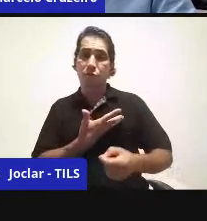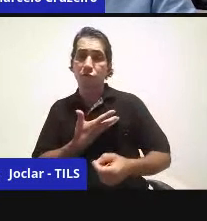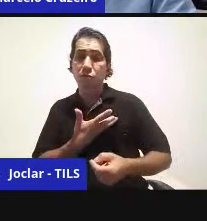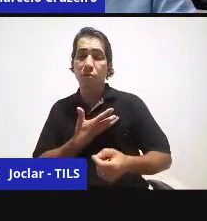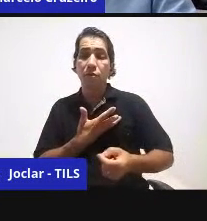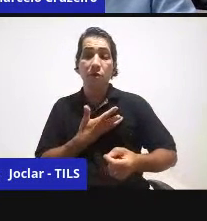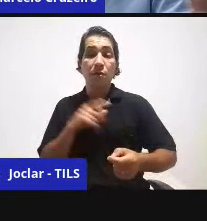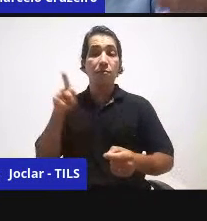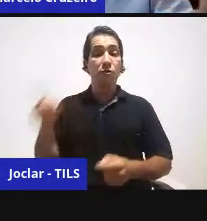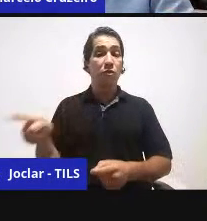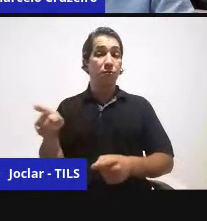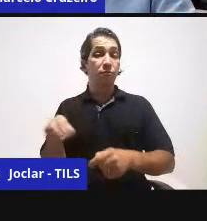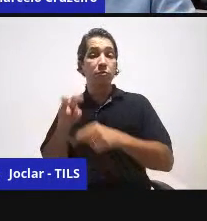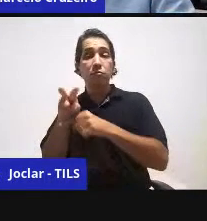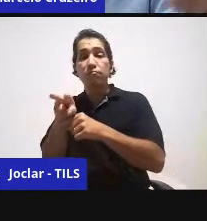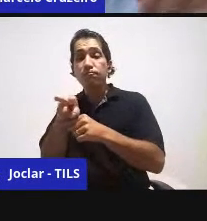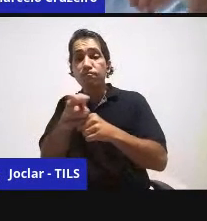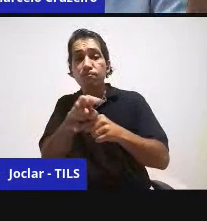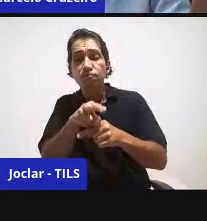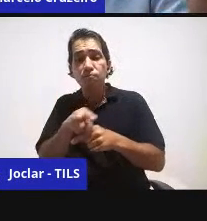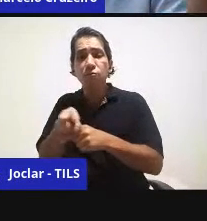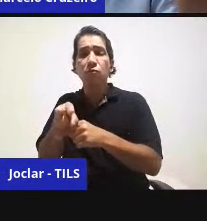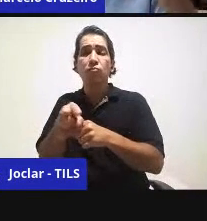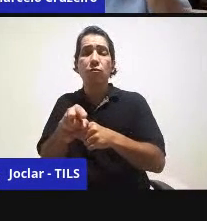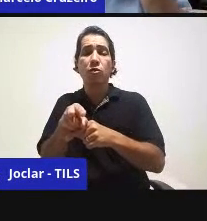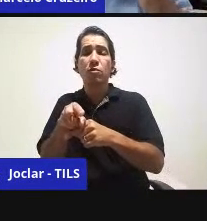monitorando, mas também de qualquer processo,